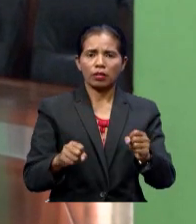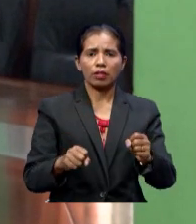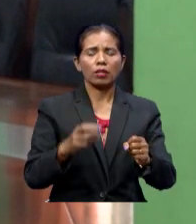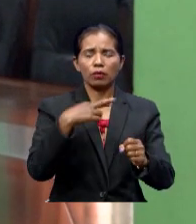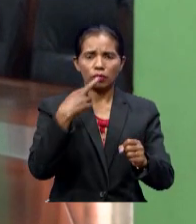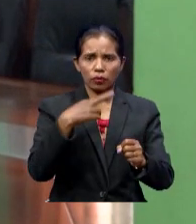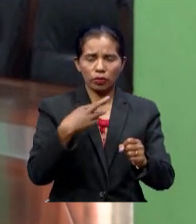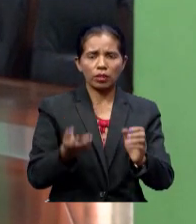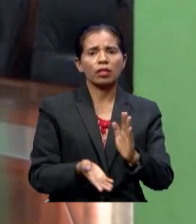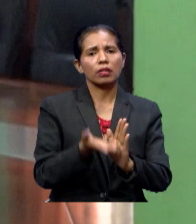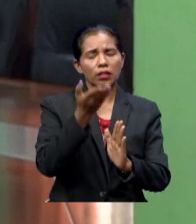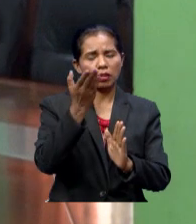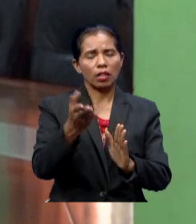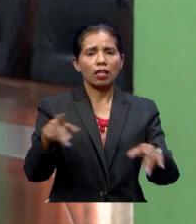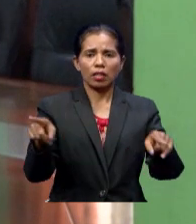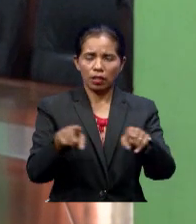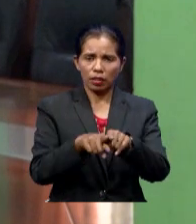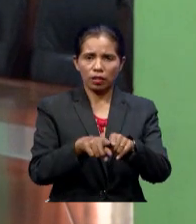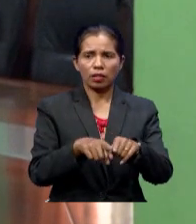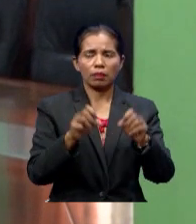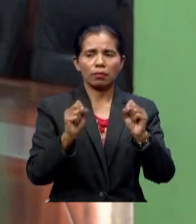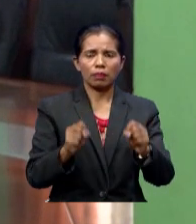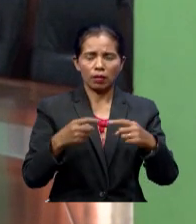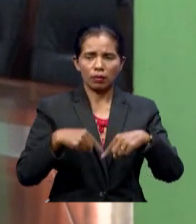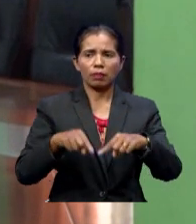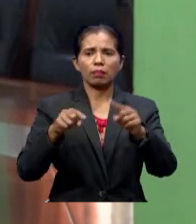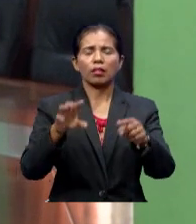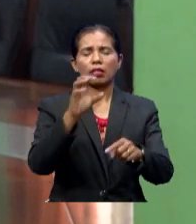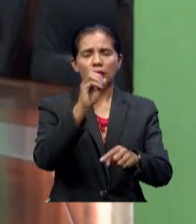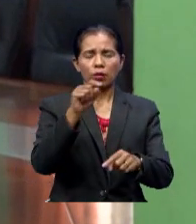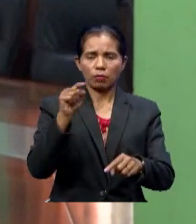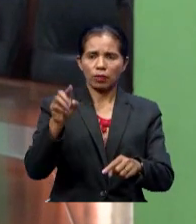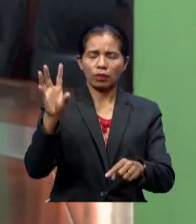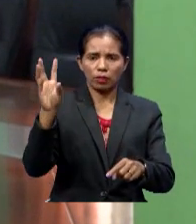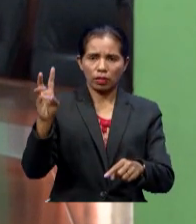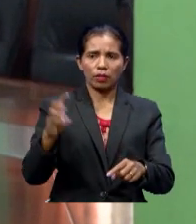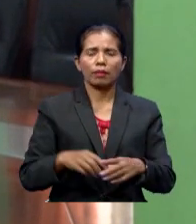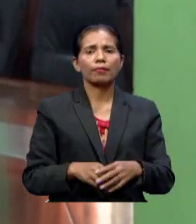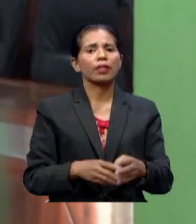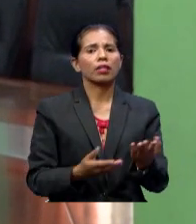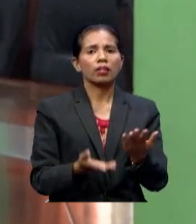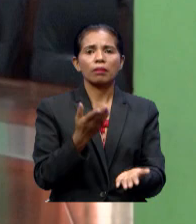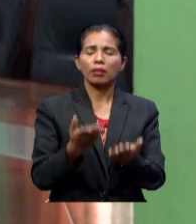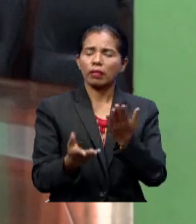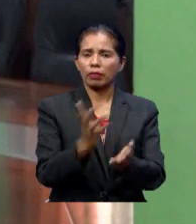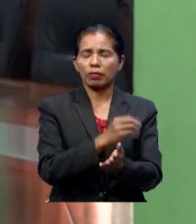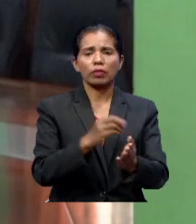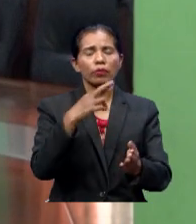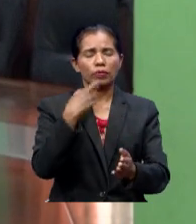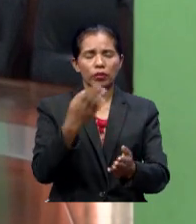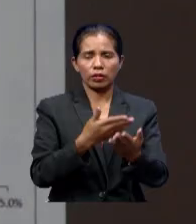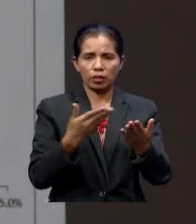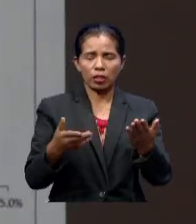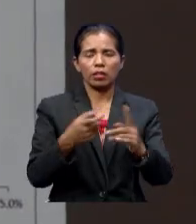sai normal falhar, mas cani automaticamente bele ba 0,3 ou bele mostra tanta inflação, né? Depende ba a força sancira nem bem